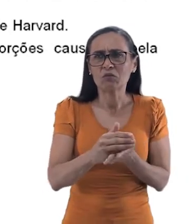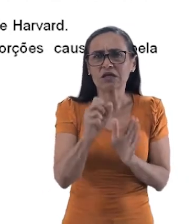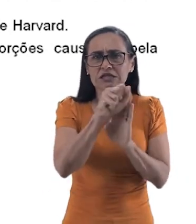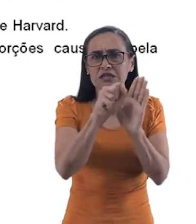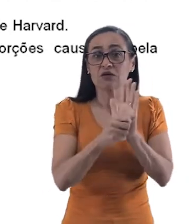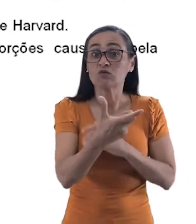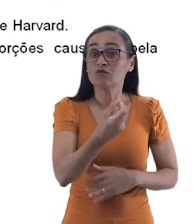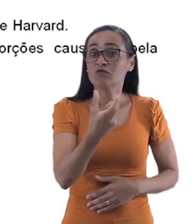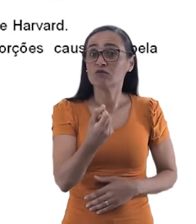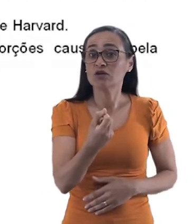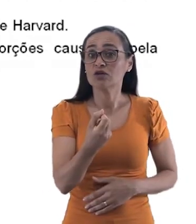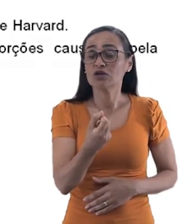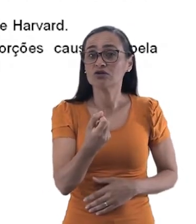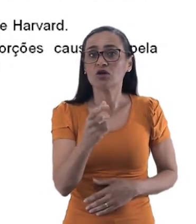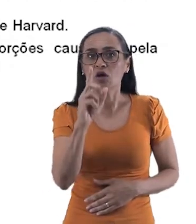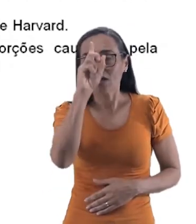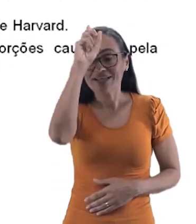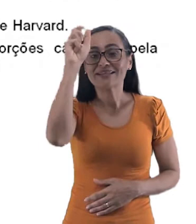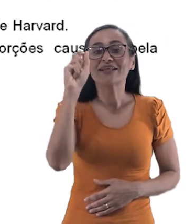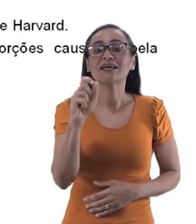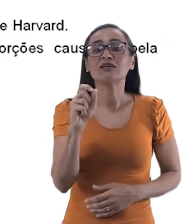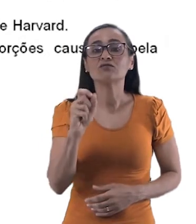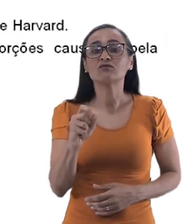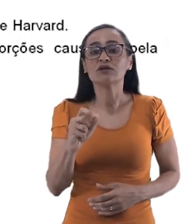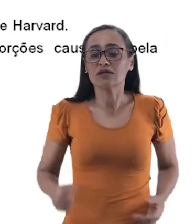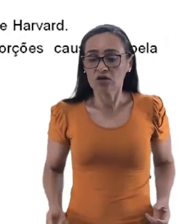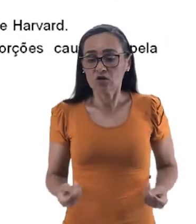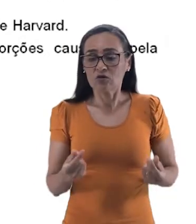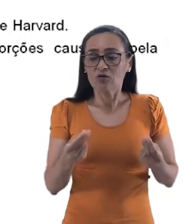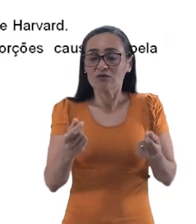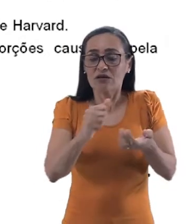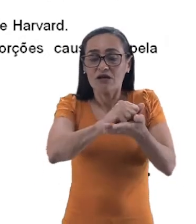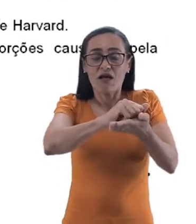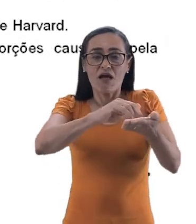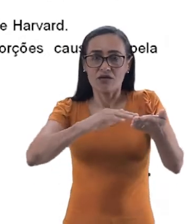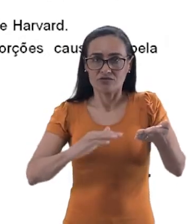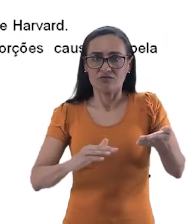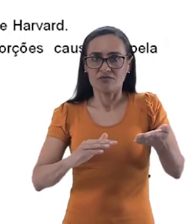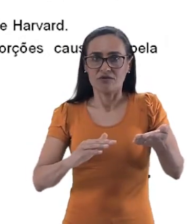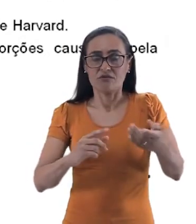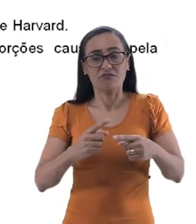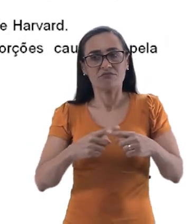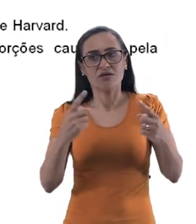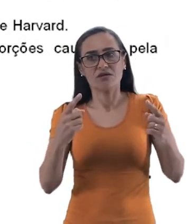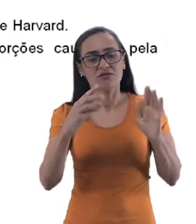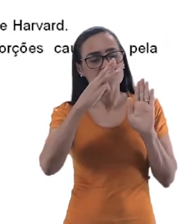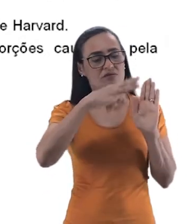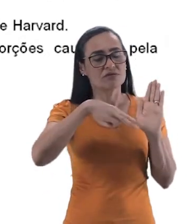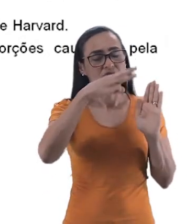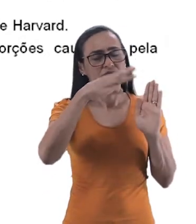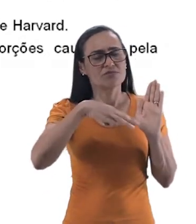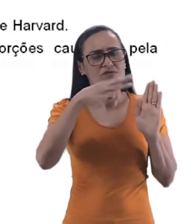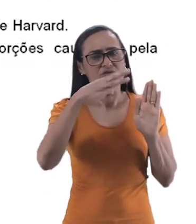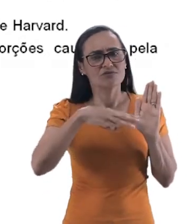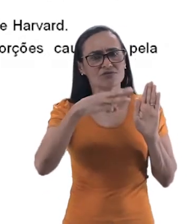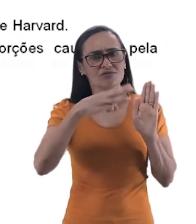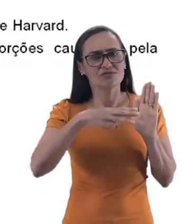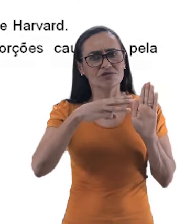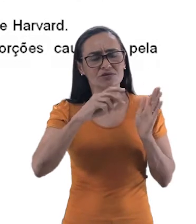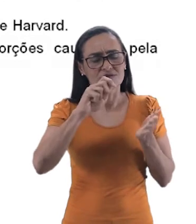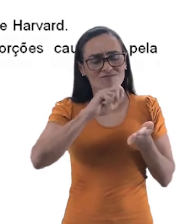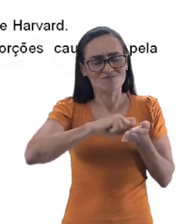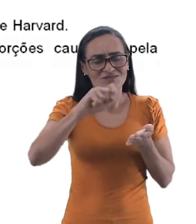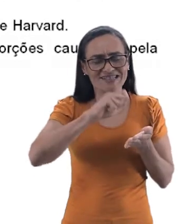do século XX com a ideia do custeio em atividades, mas como